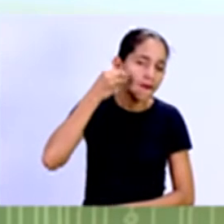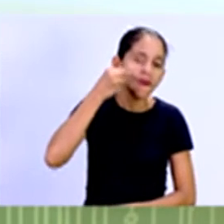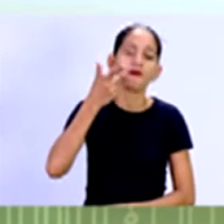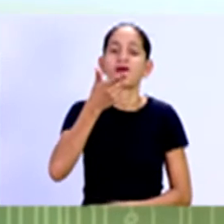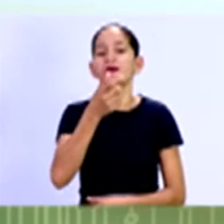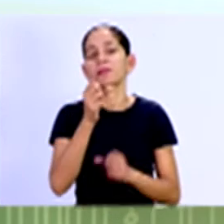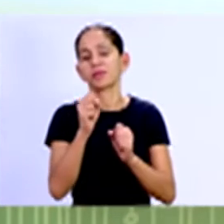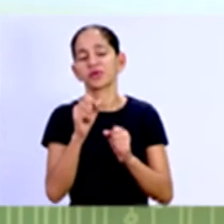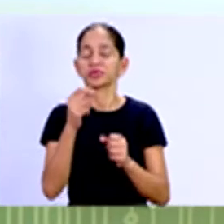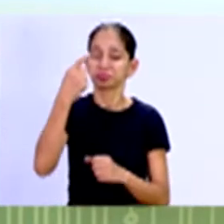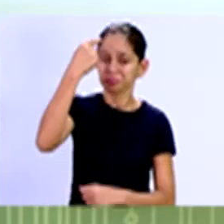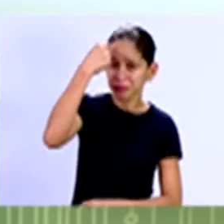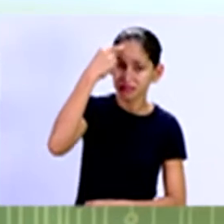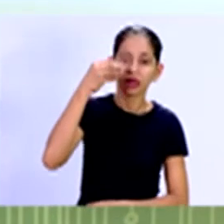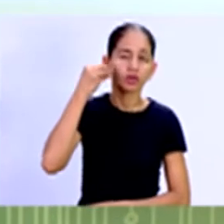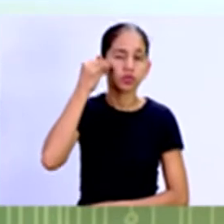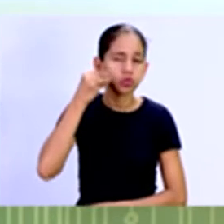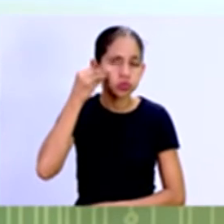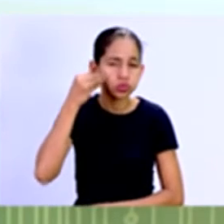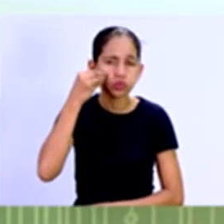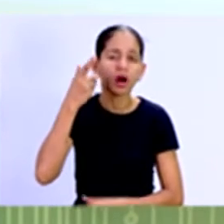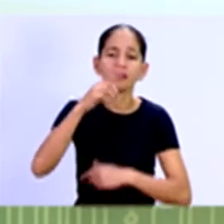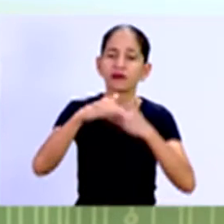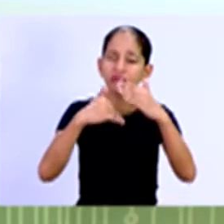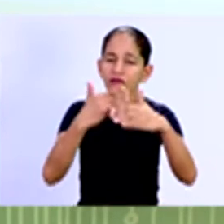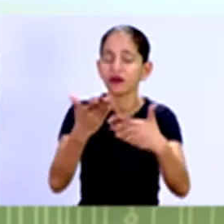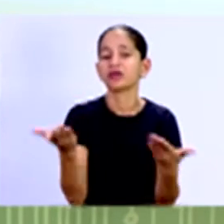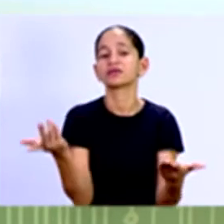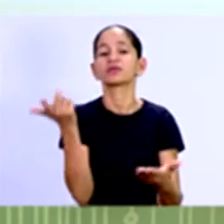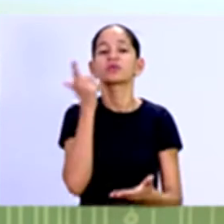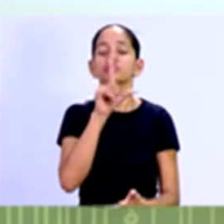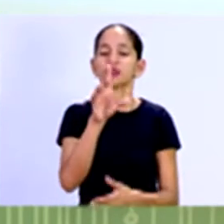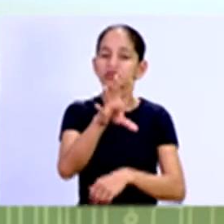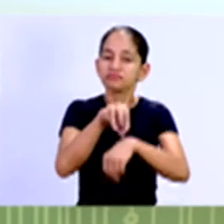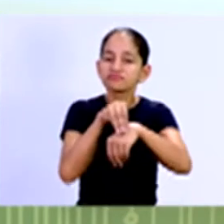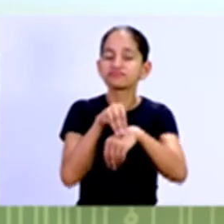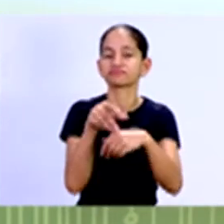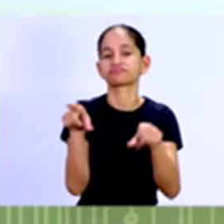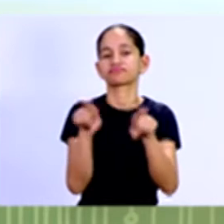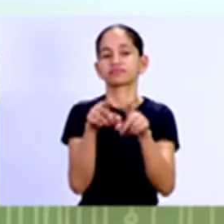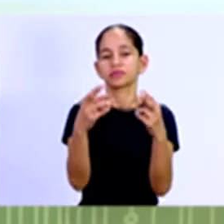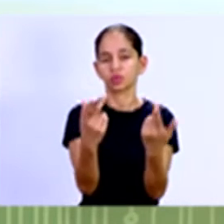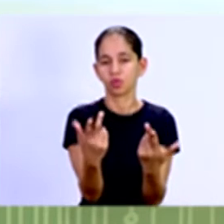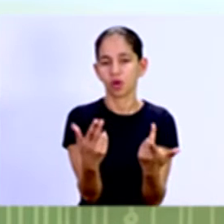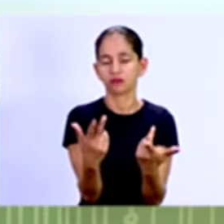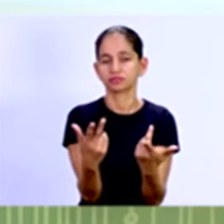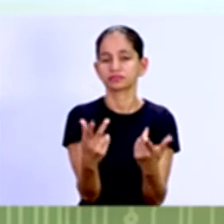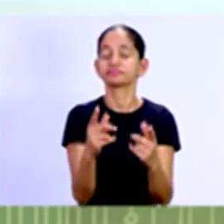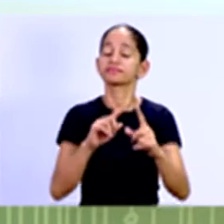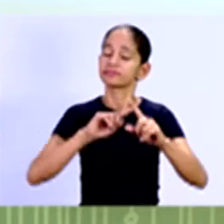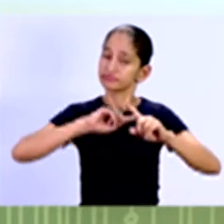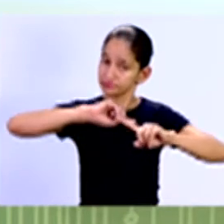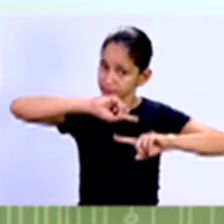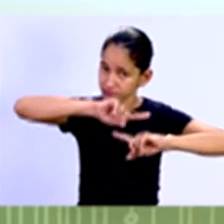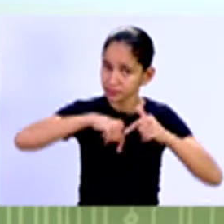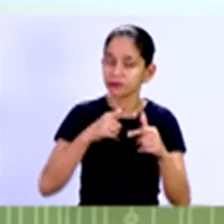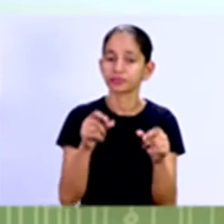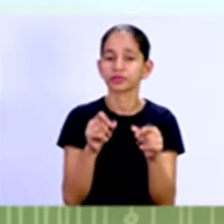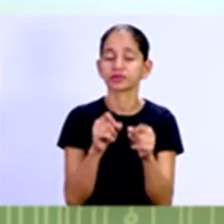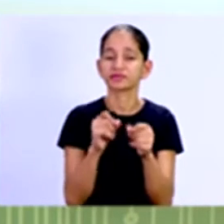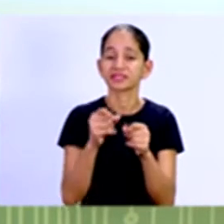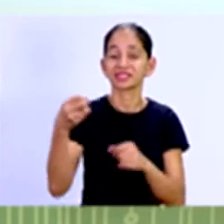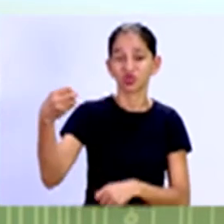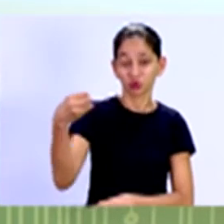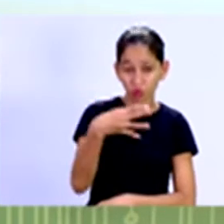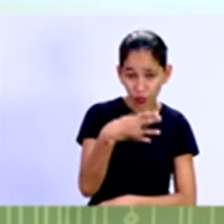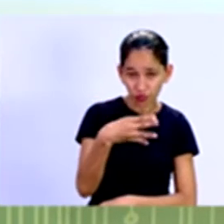no cotidiano, né, nas situações. E aí nós também identificamos as concepções éticas